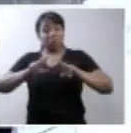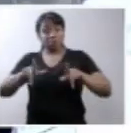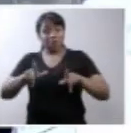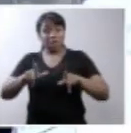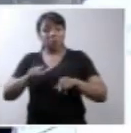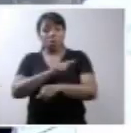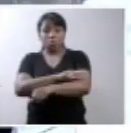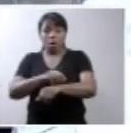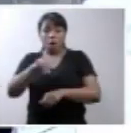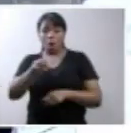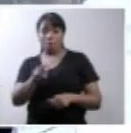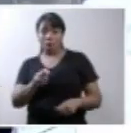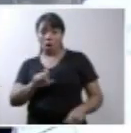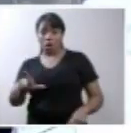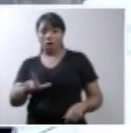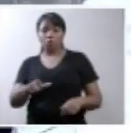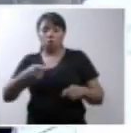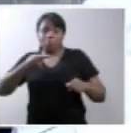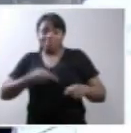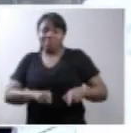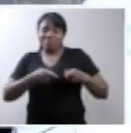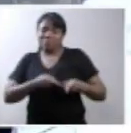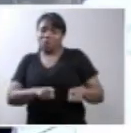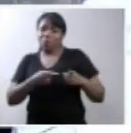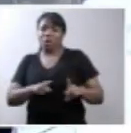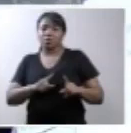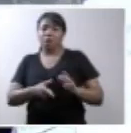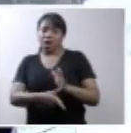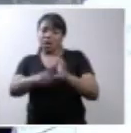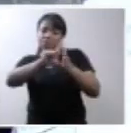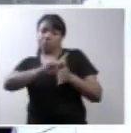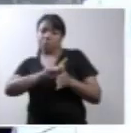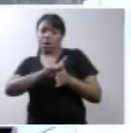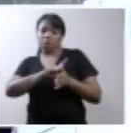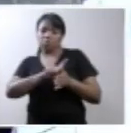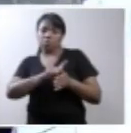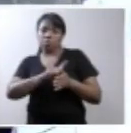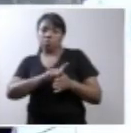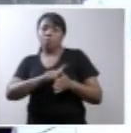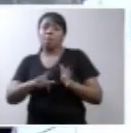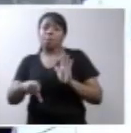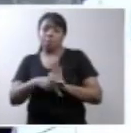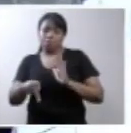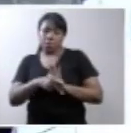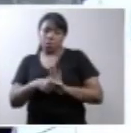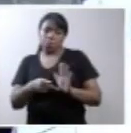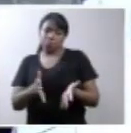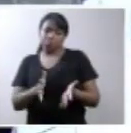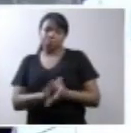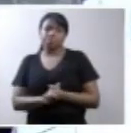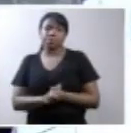com a diferença ética e moral de que a morte da criança não foi provocada ou antecipada